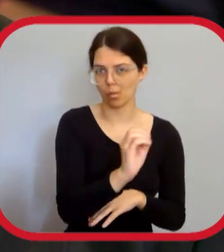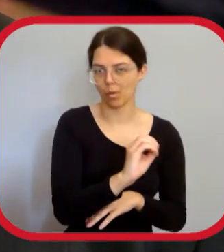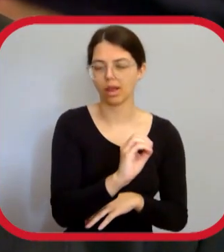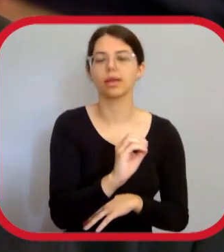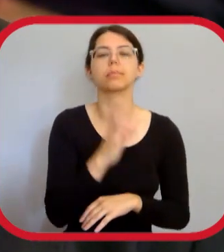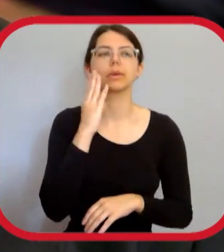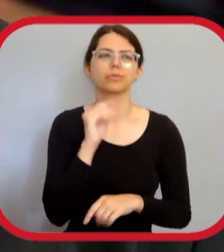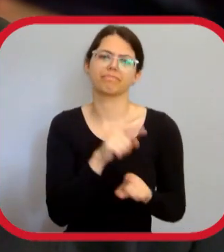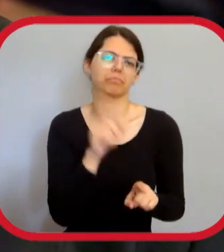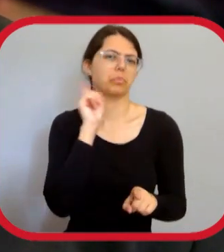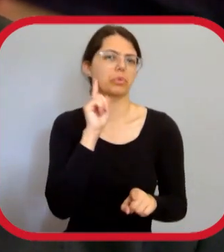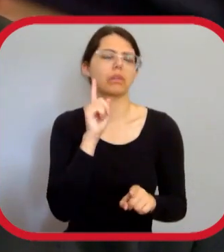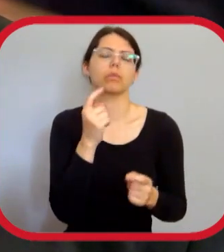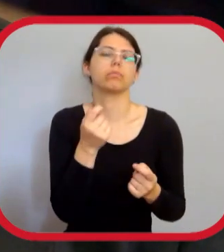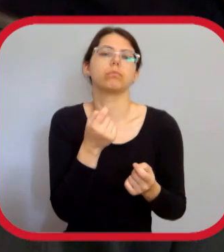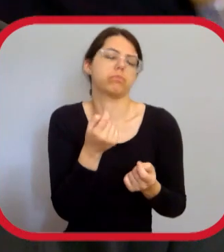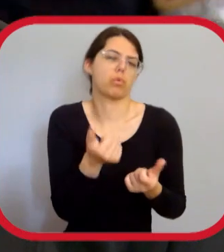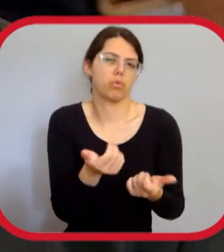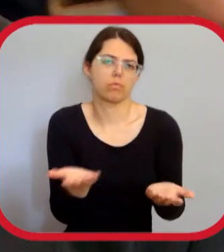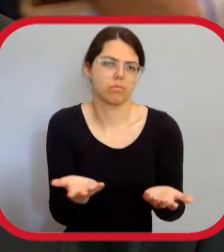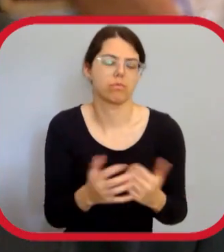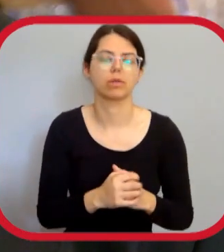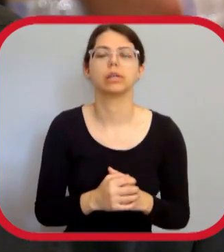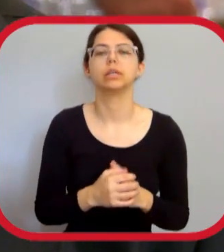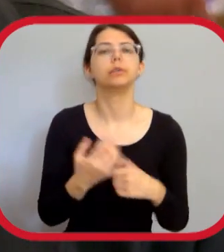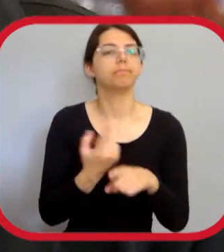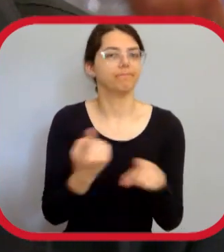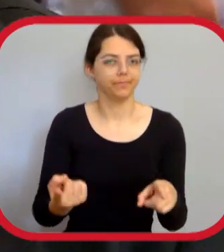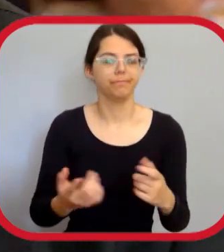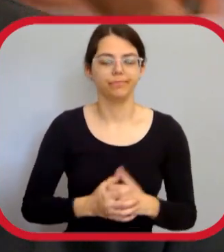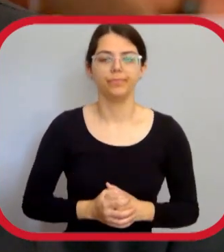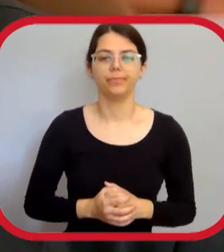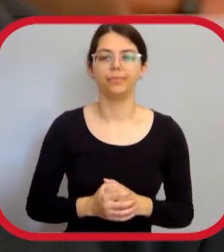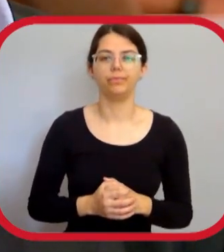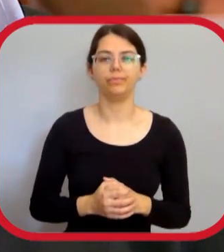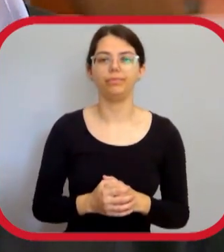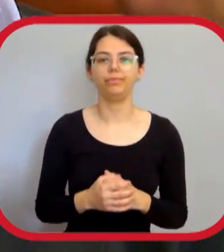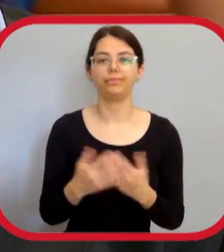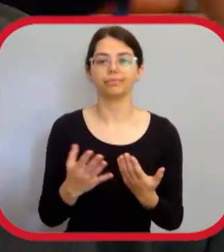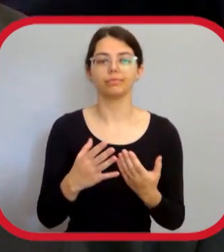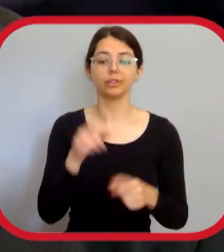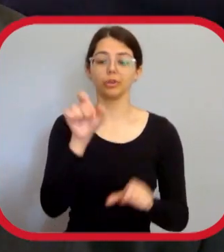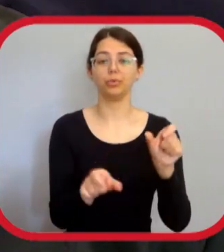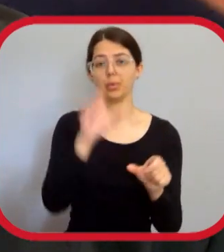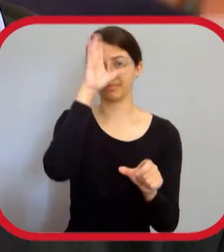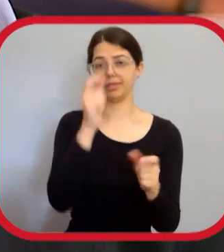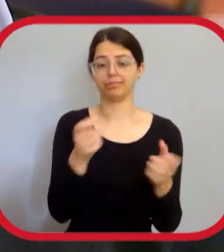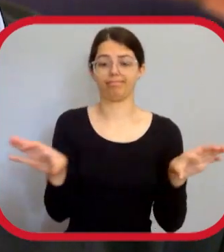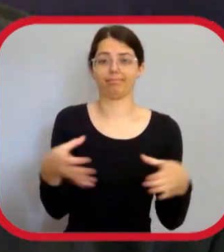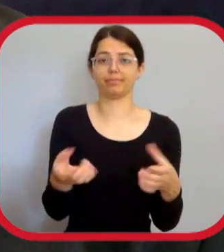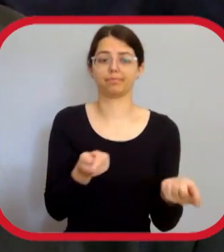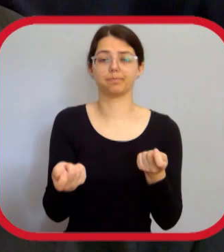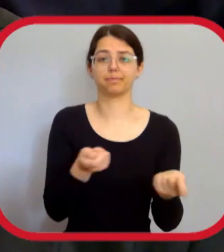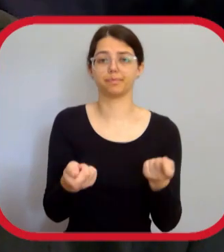esta pasta. Eu acho que é menos importante a existência ou não a existência da pasta do que o